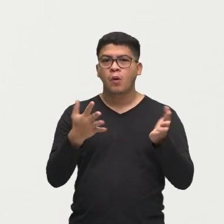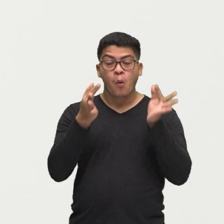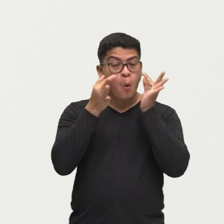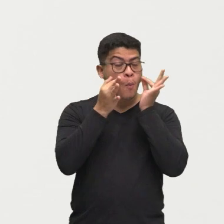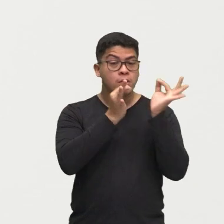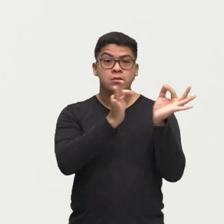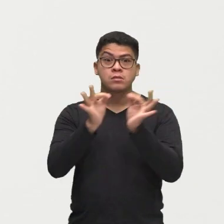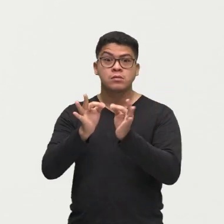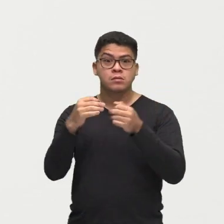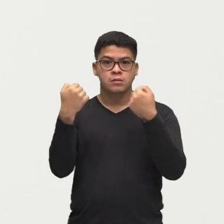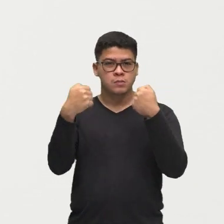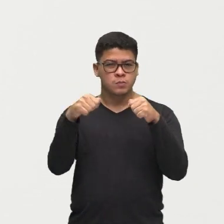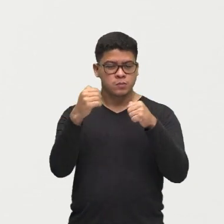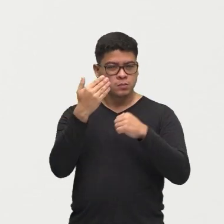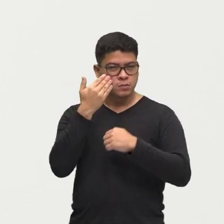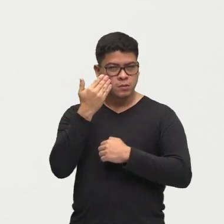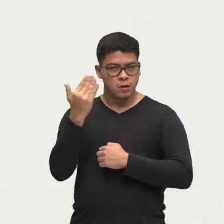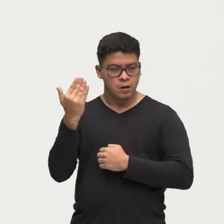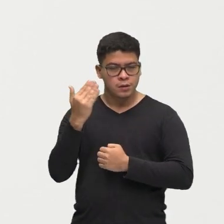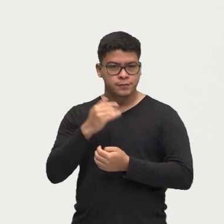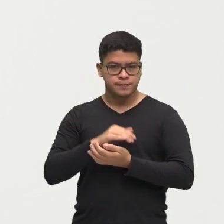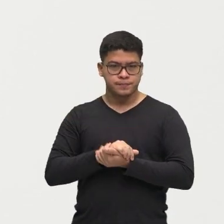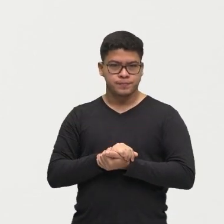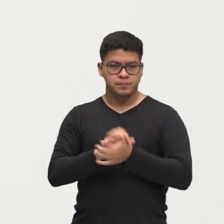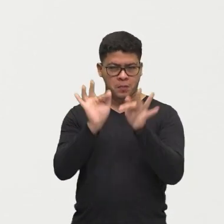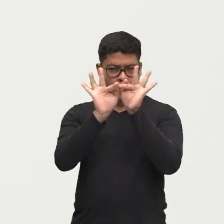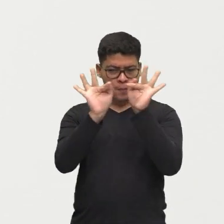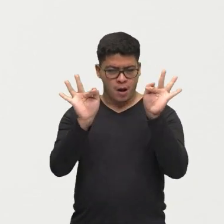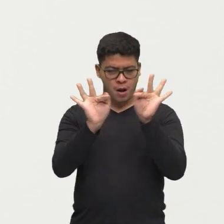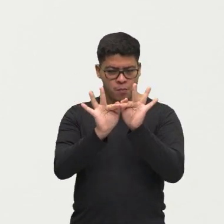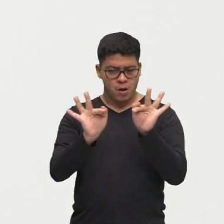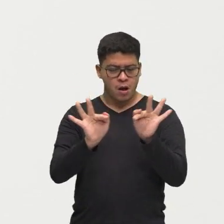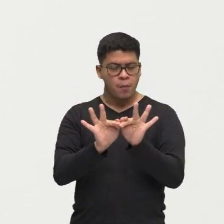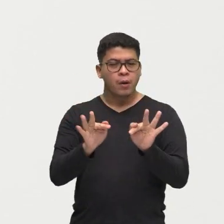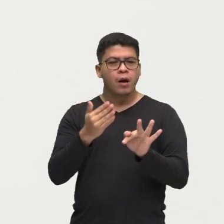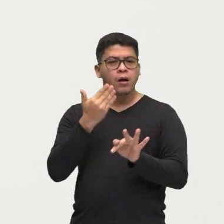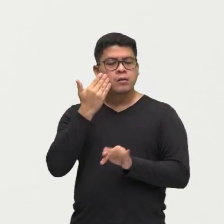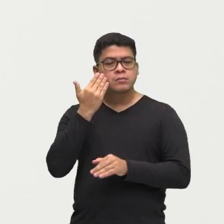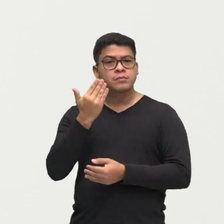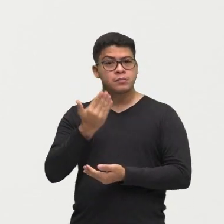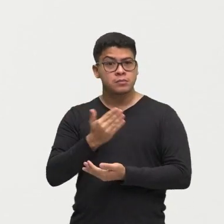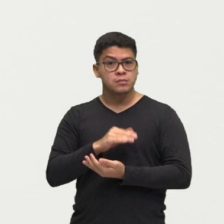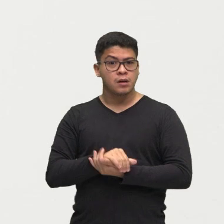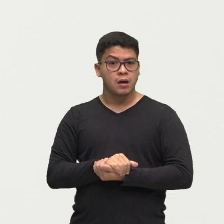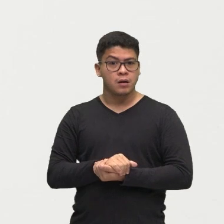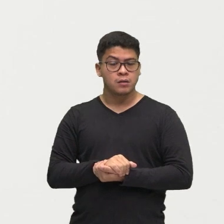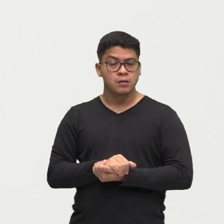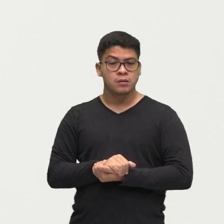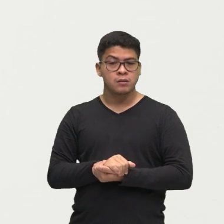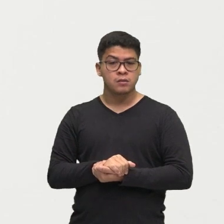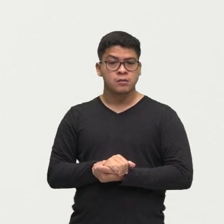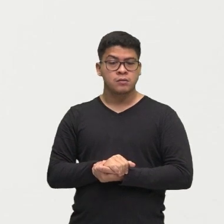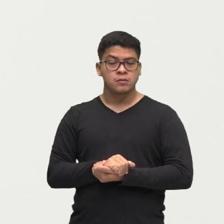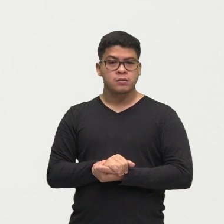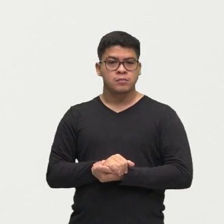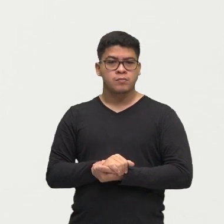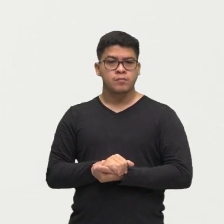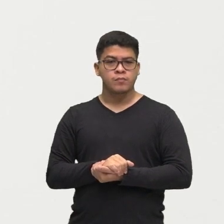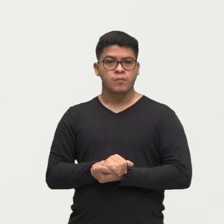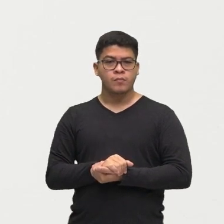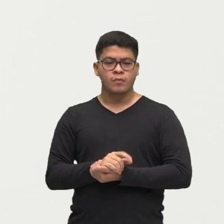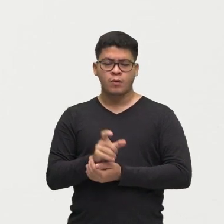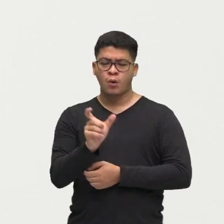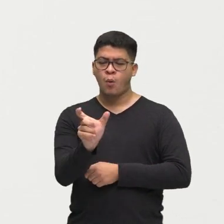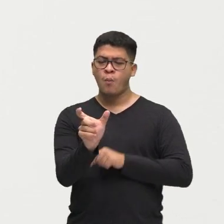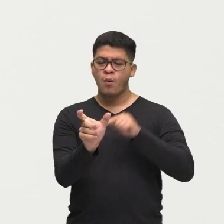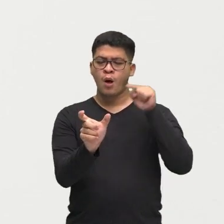aqui nesta opção das frases, não é? Vocês observam aqui qual dessas está